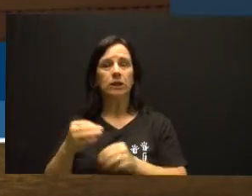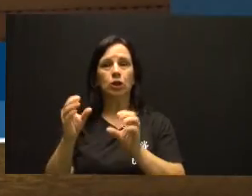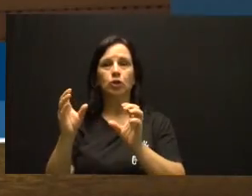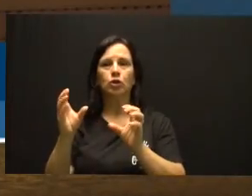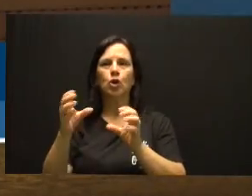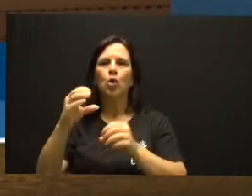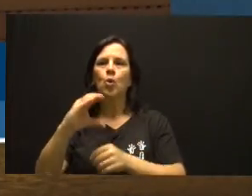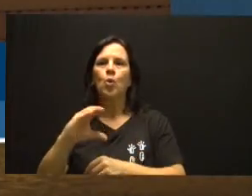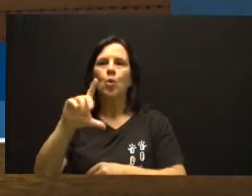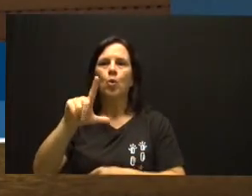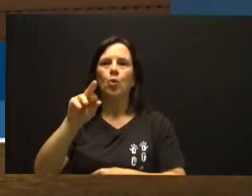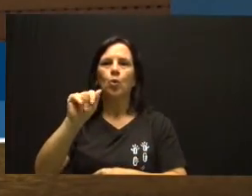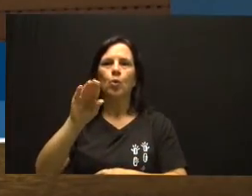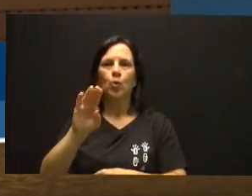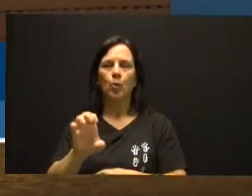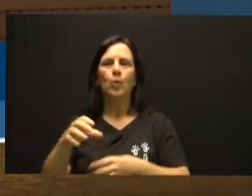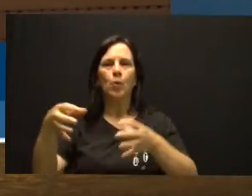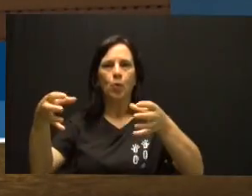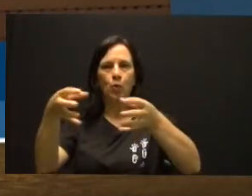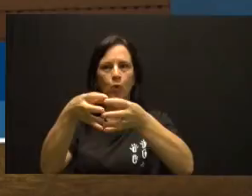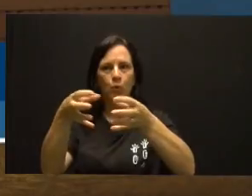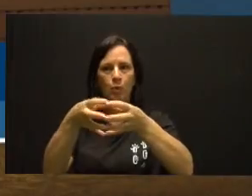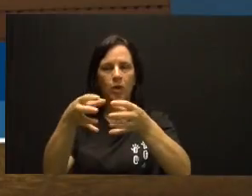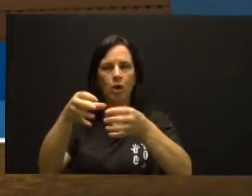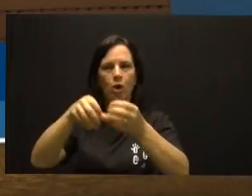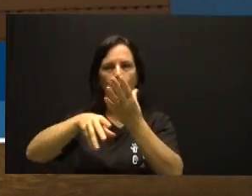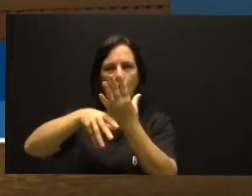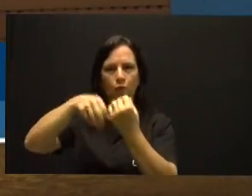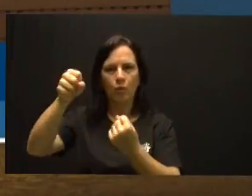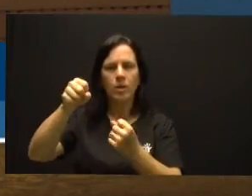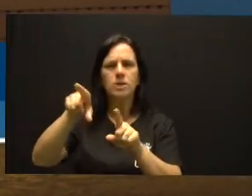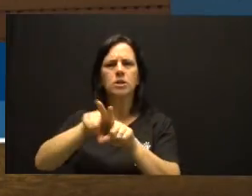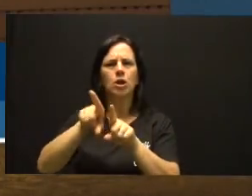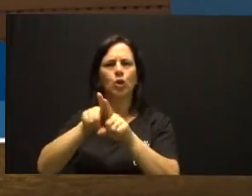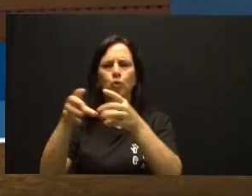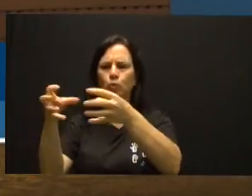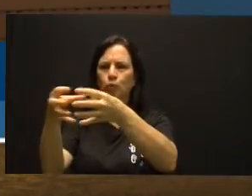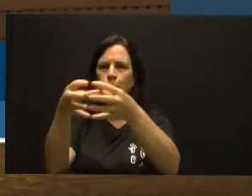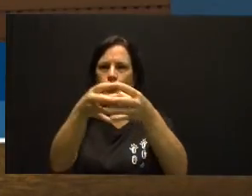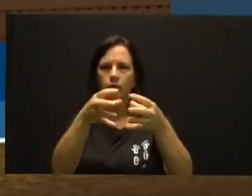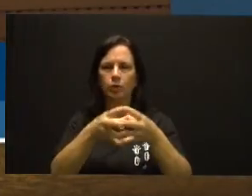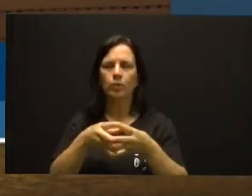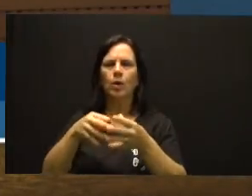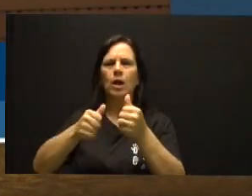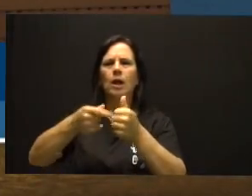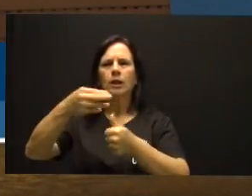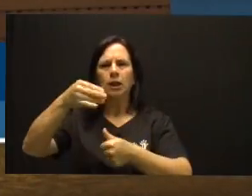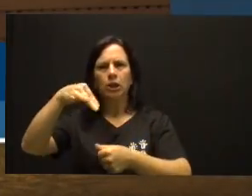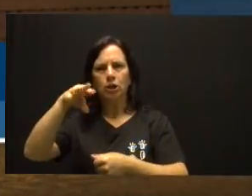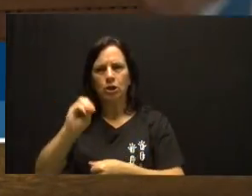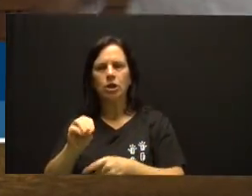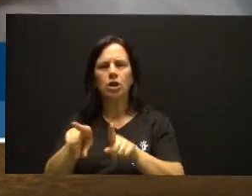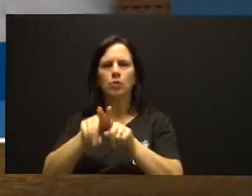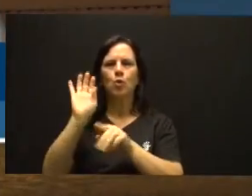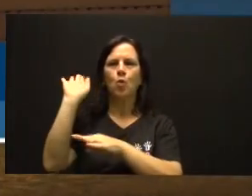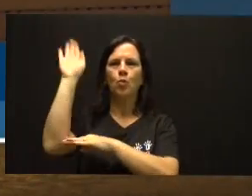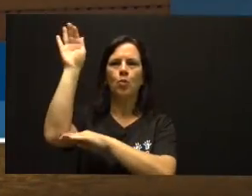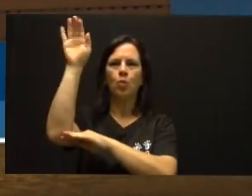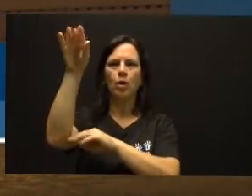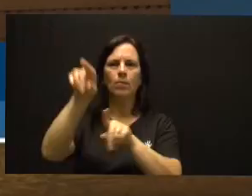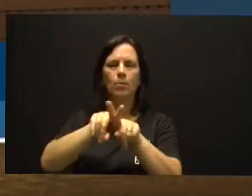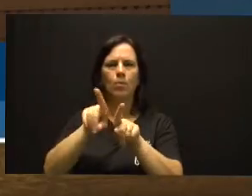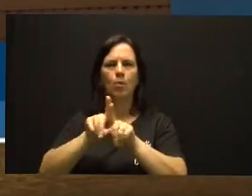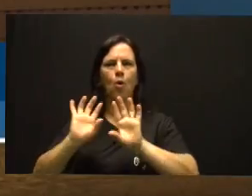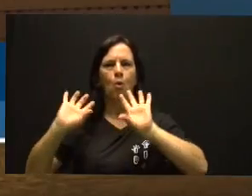cidade sempre teve como referência a formação de grandes equipes. O atletismo, o voleibol, o basquete, o futebol, o